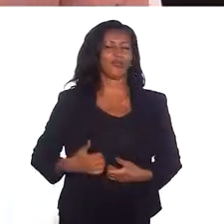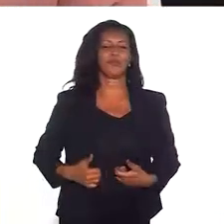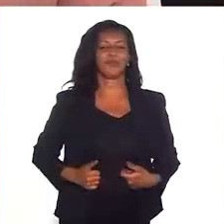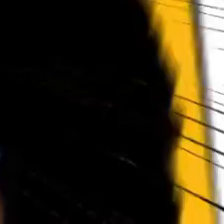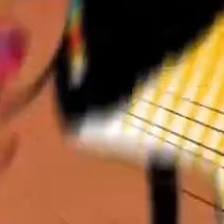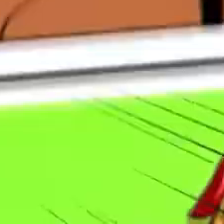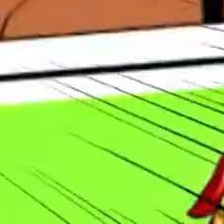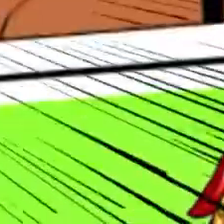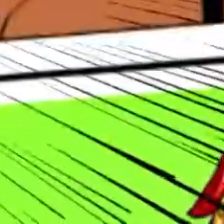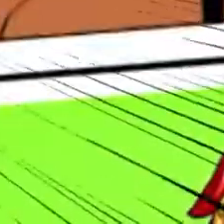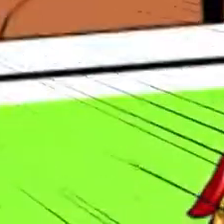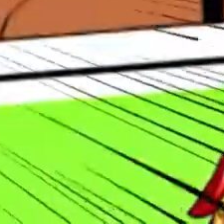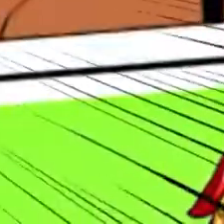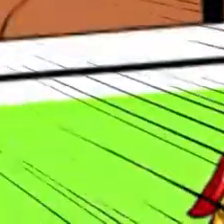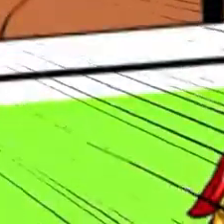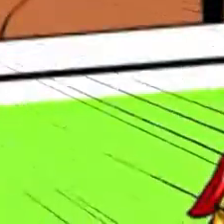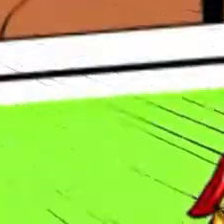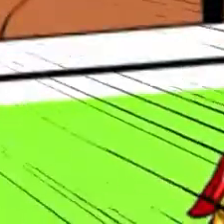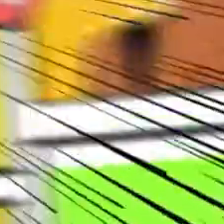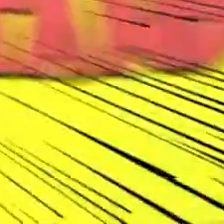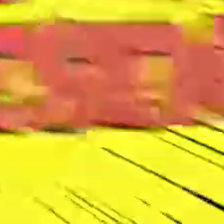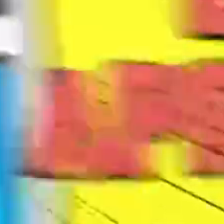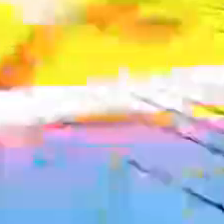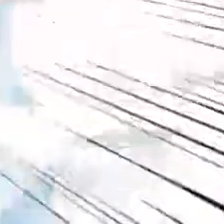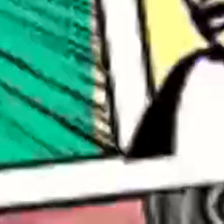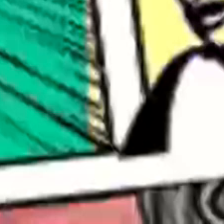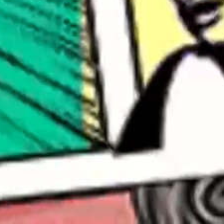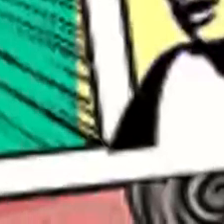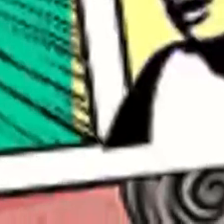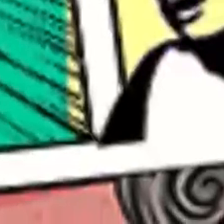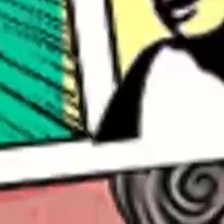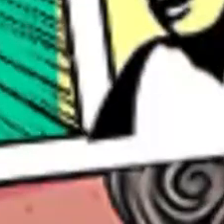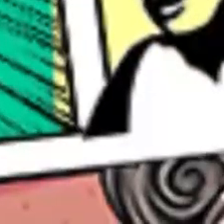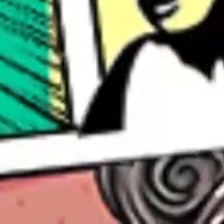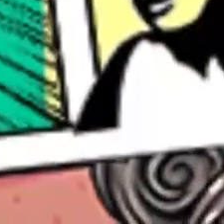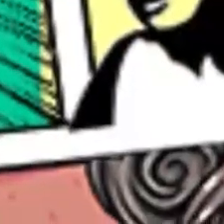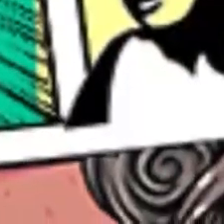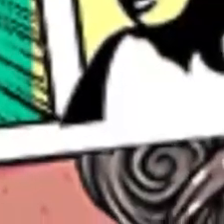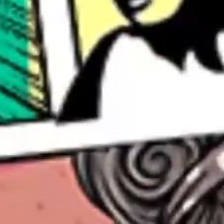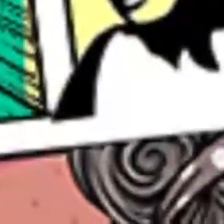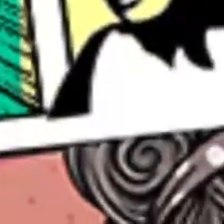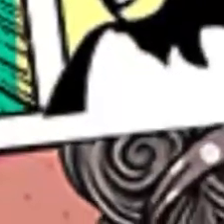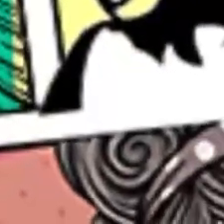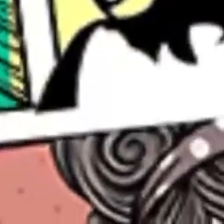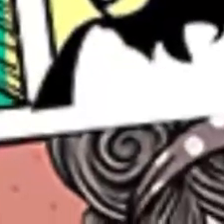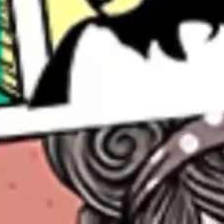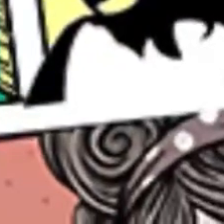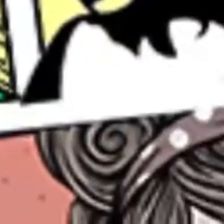ecofeminismo. Toda mulher, toda mulher, toda mulher.